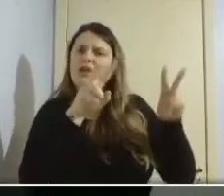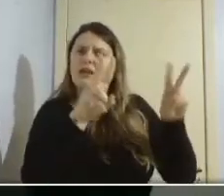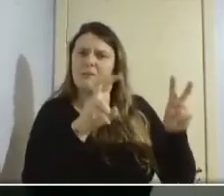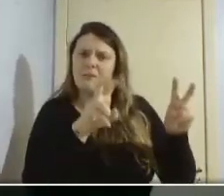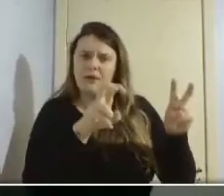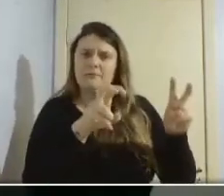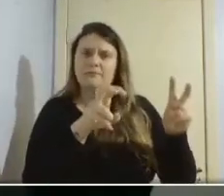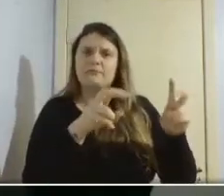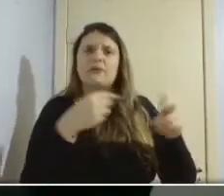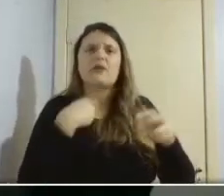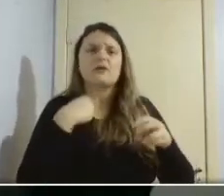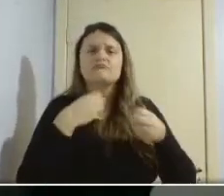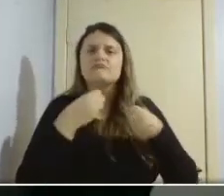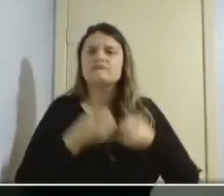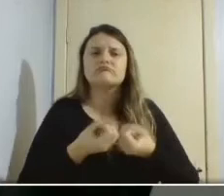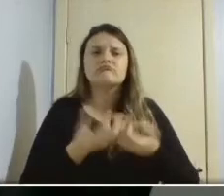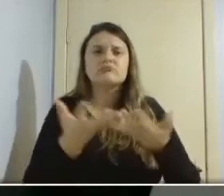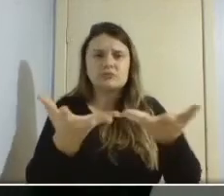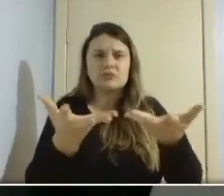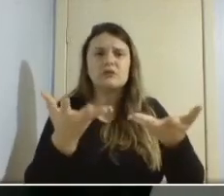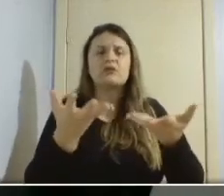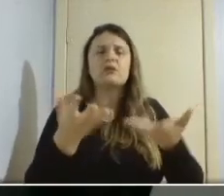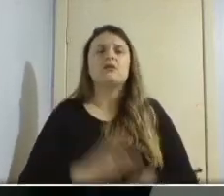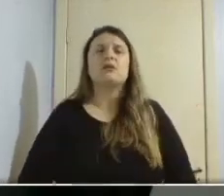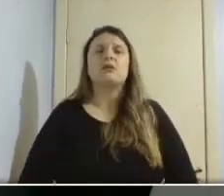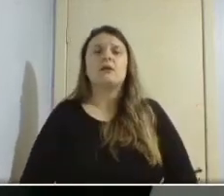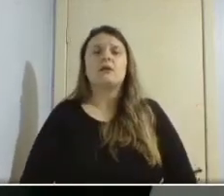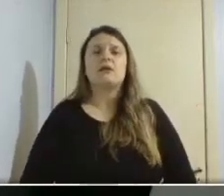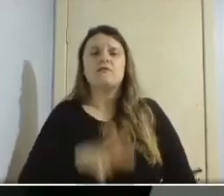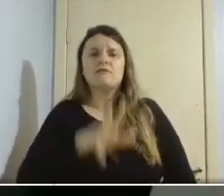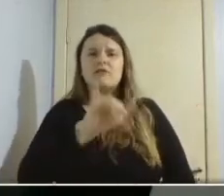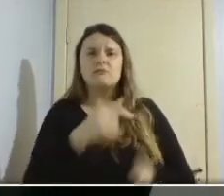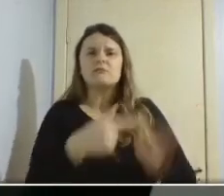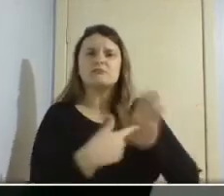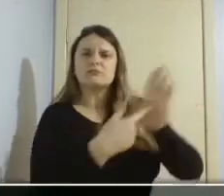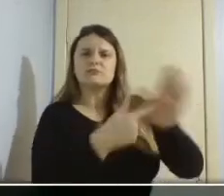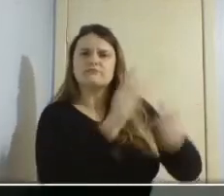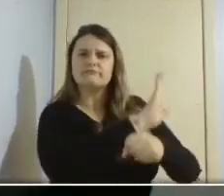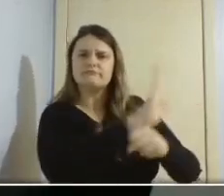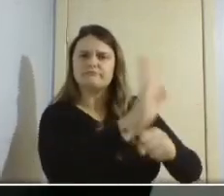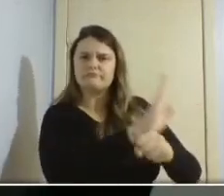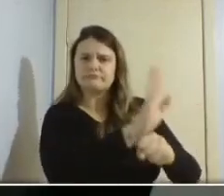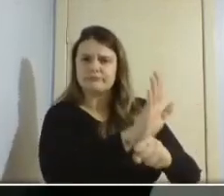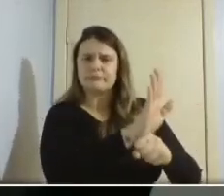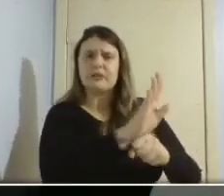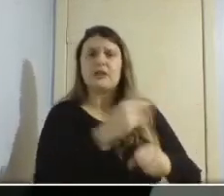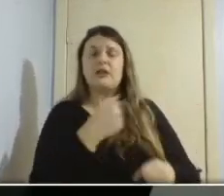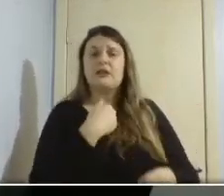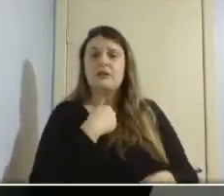aqui a minha tela, certo? Eu vou